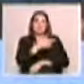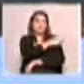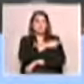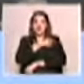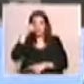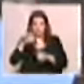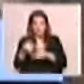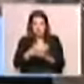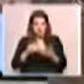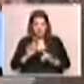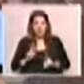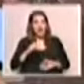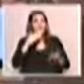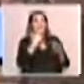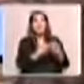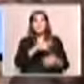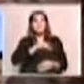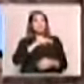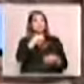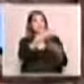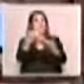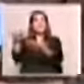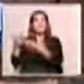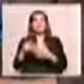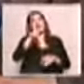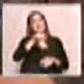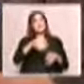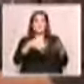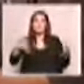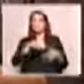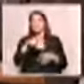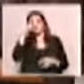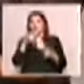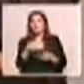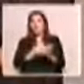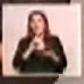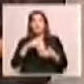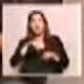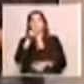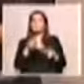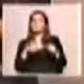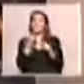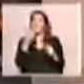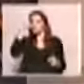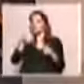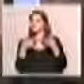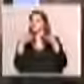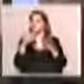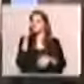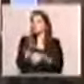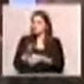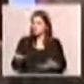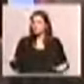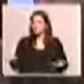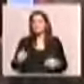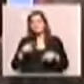sem fins lucrativos premiar todas as outras que também não têm fins lucrativos, a maior parte delas, mas acima de tudo pessoas que trabalham em prol dos outros. Sim, sobretudo é esta questão